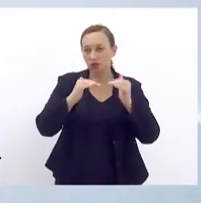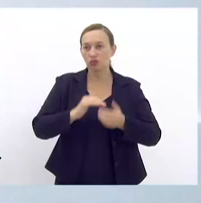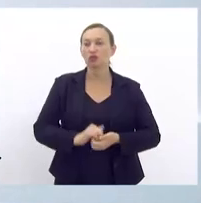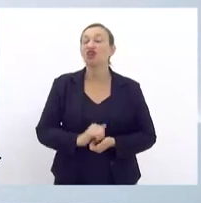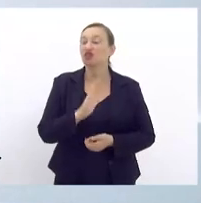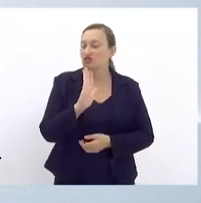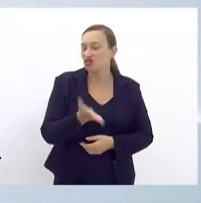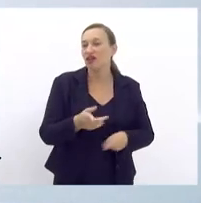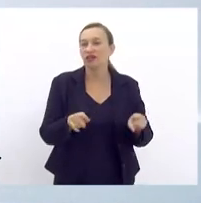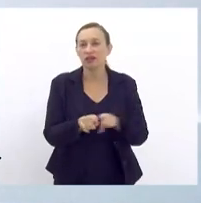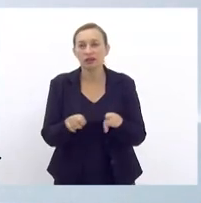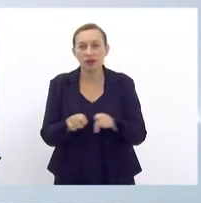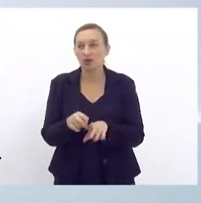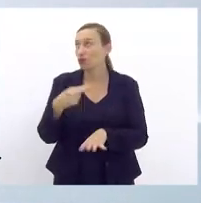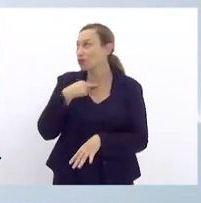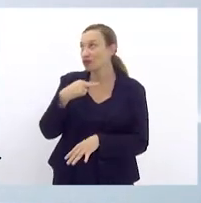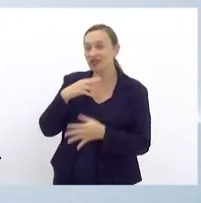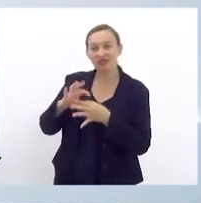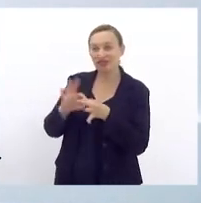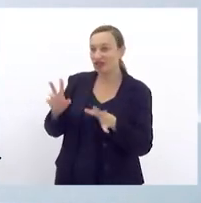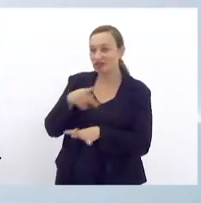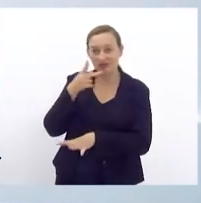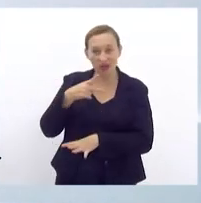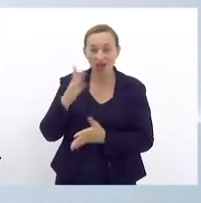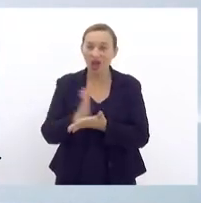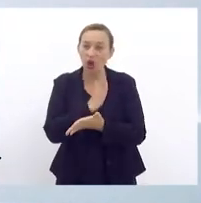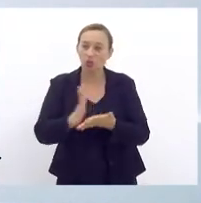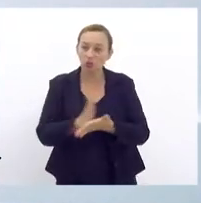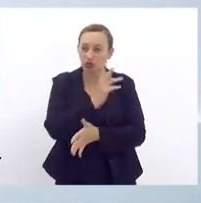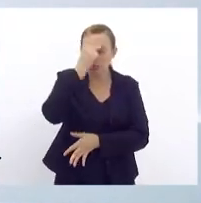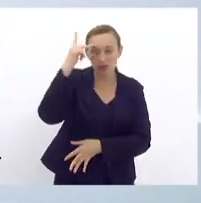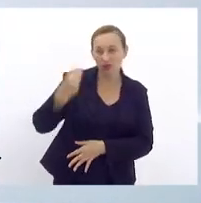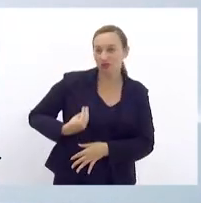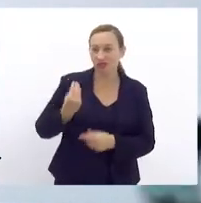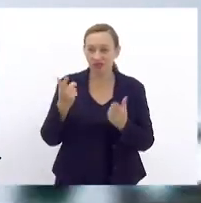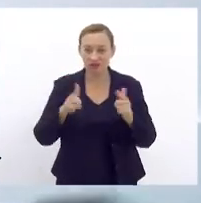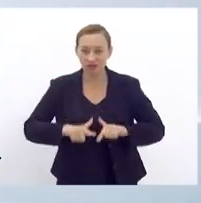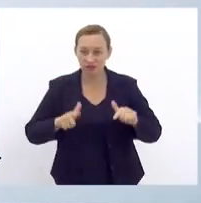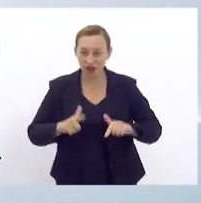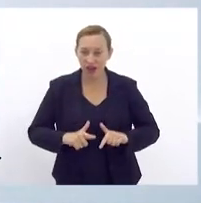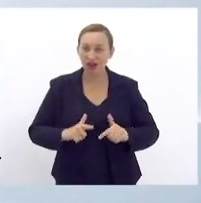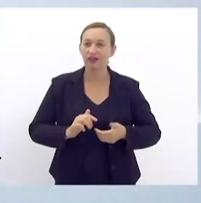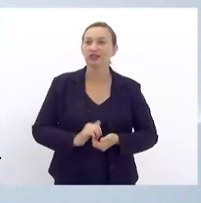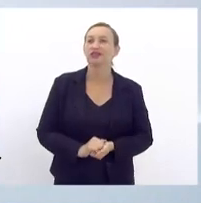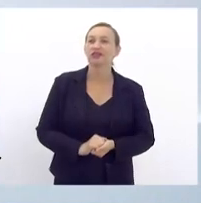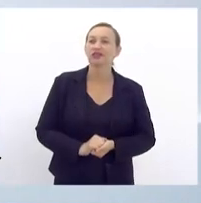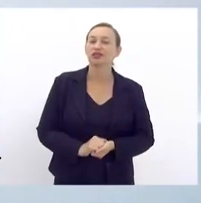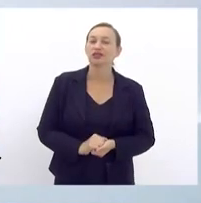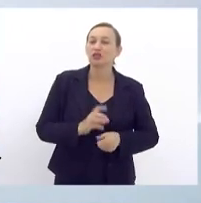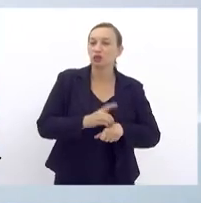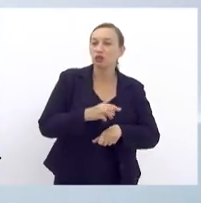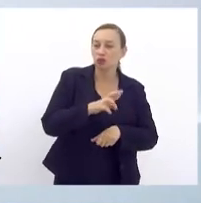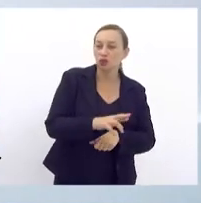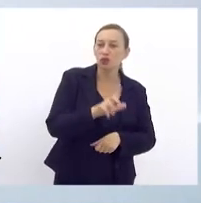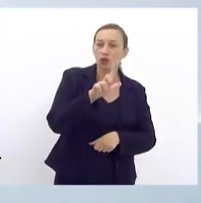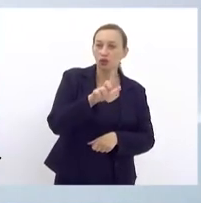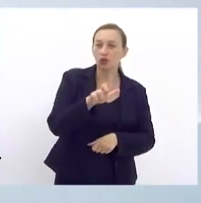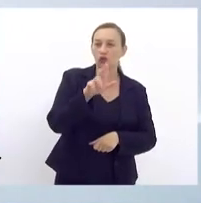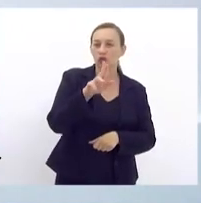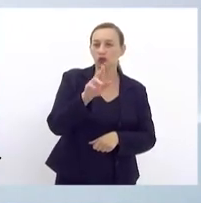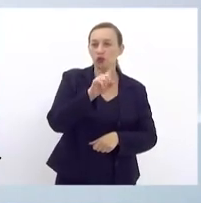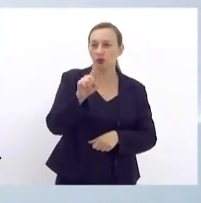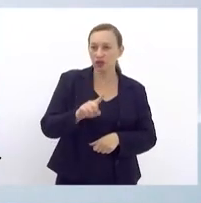E já também não poderia deixar de agradecer que a presença de algumas pessoas que estão aqui na na nossa plateia né o Dr Luiz Gustavo coppola